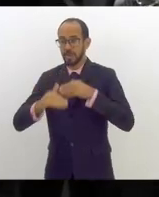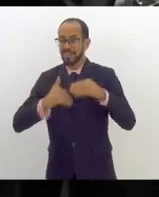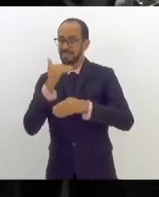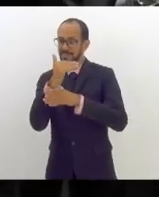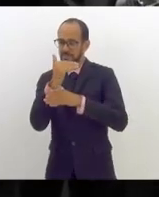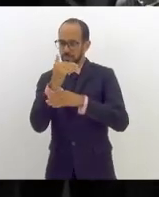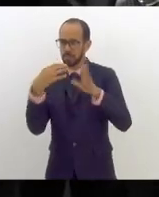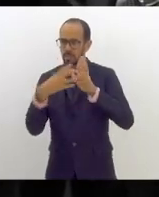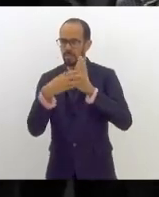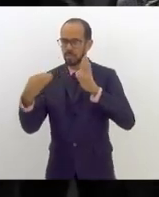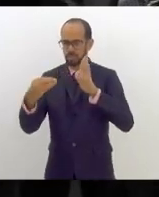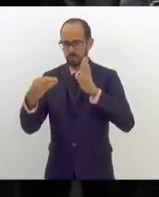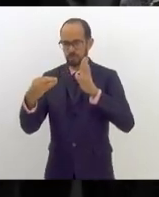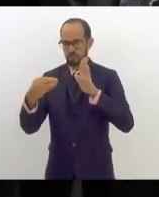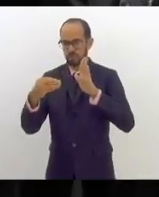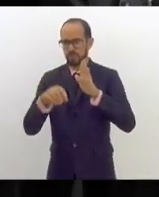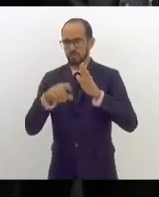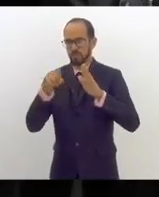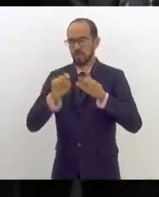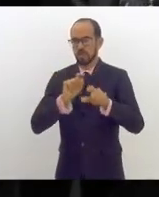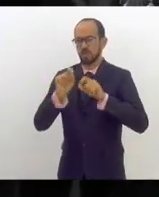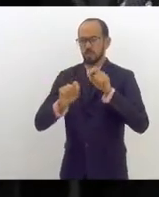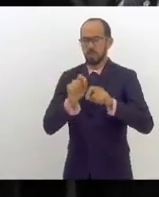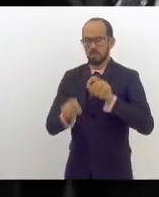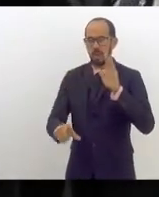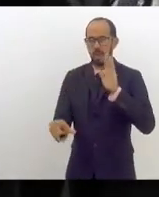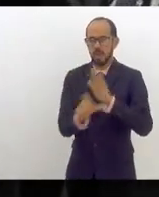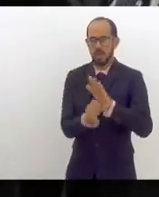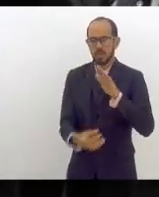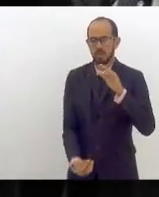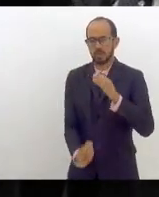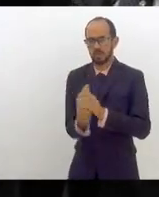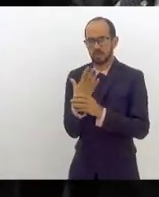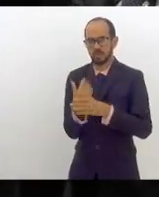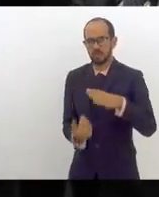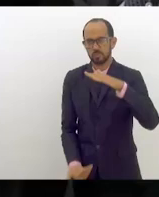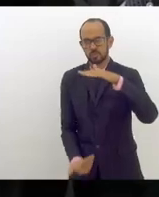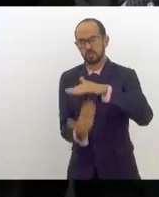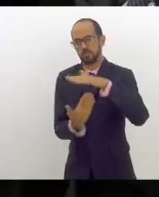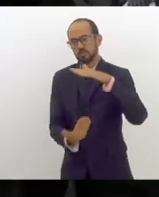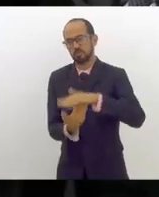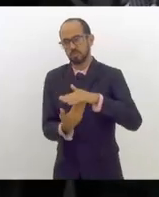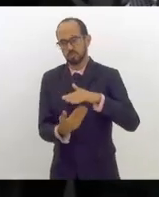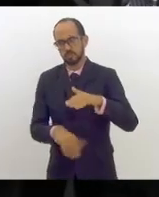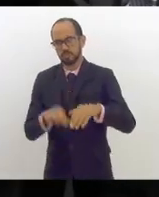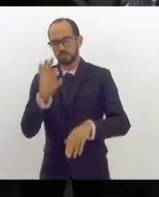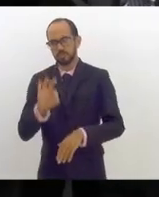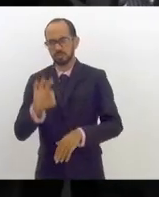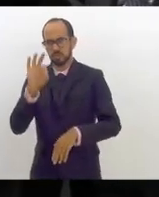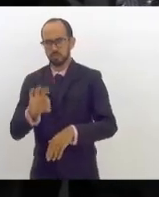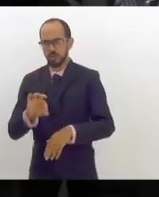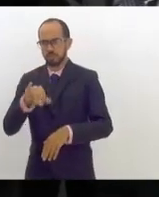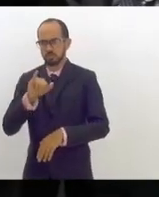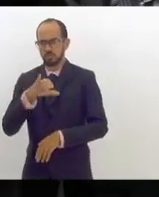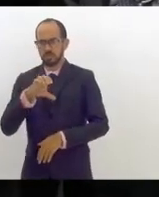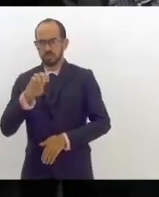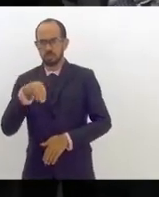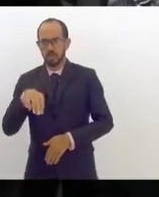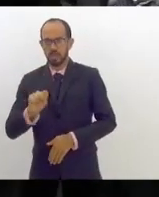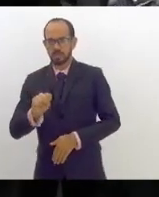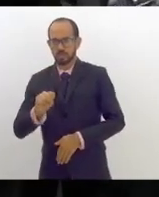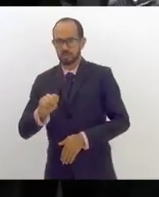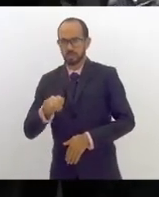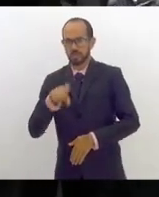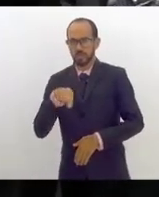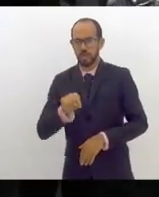Federal que estabelece os limites da alíquota de ICMS que é uma discussão